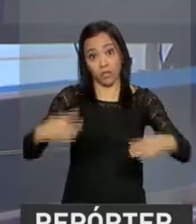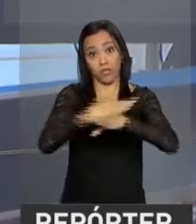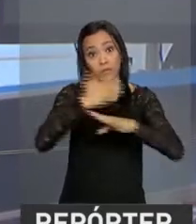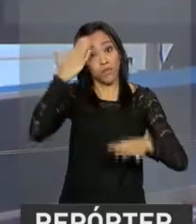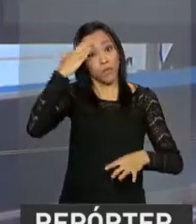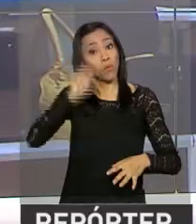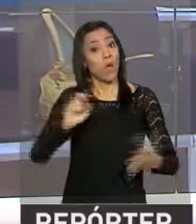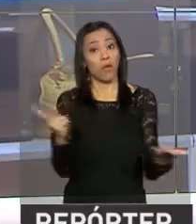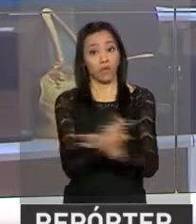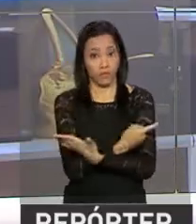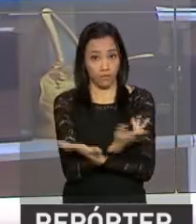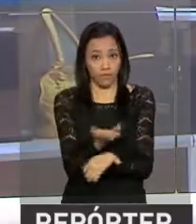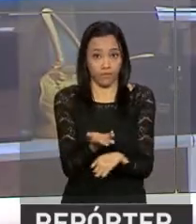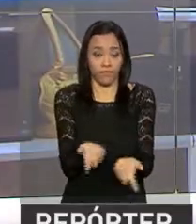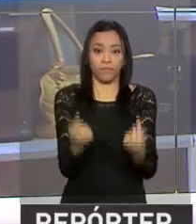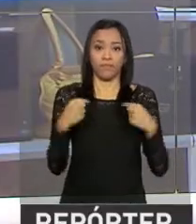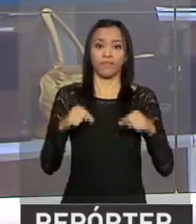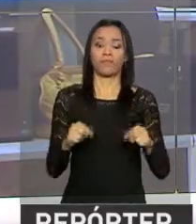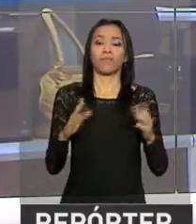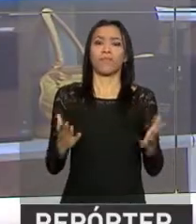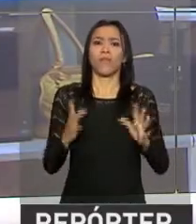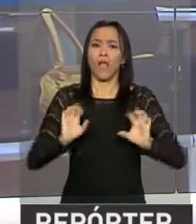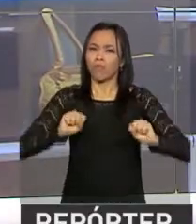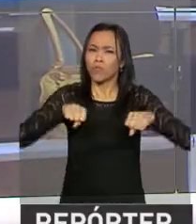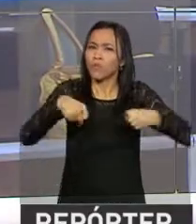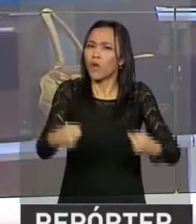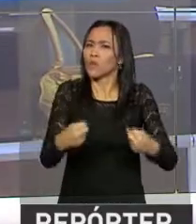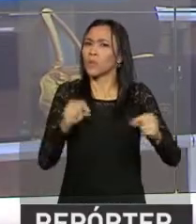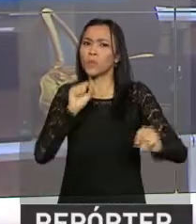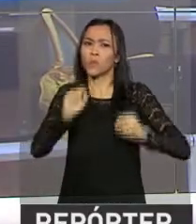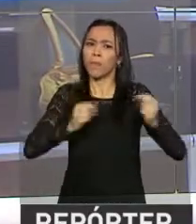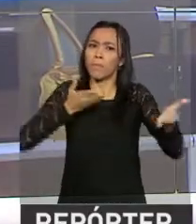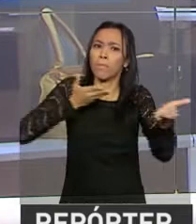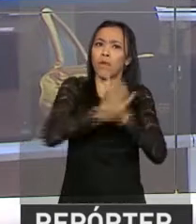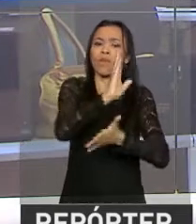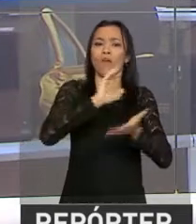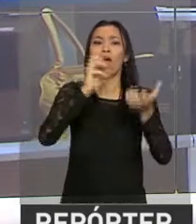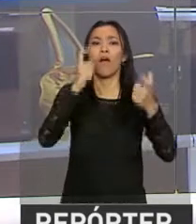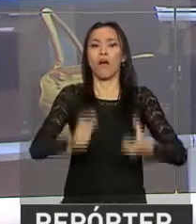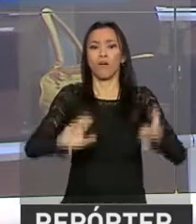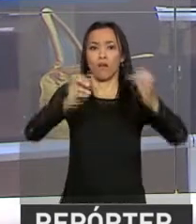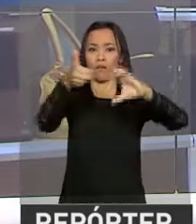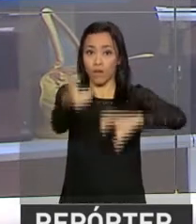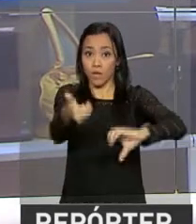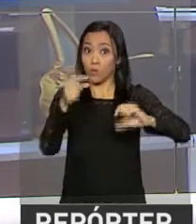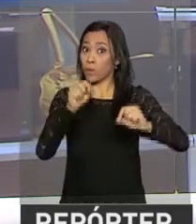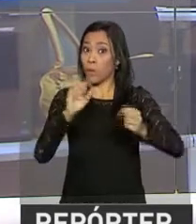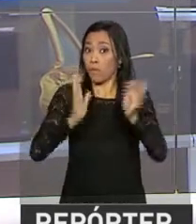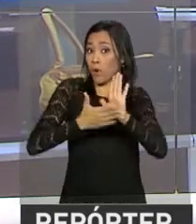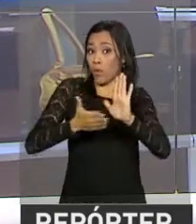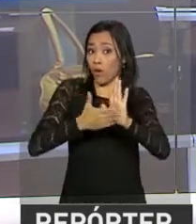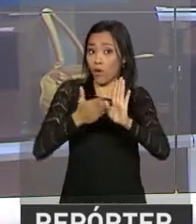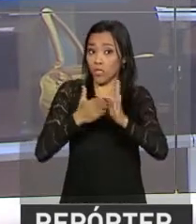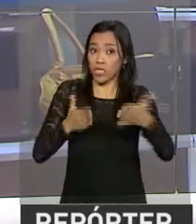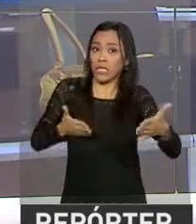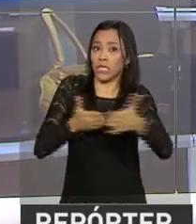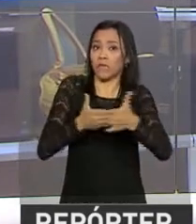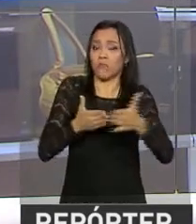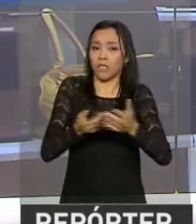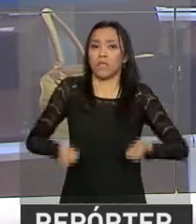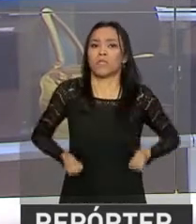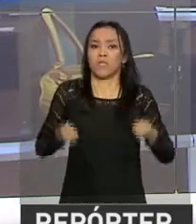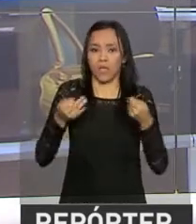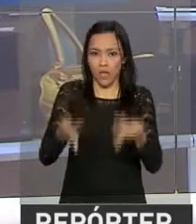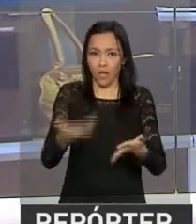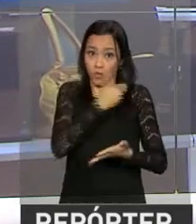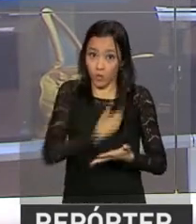denúncia aumenta os esforços para aprovar no congresso a proposta que estabelece um teto para os gastos públicos a idéia é que